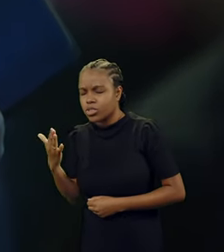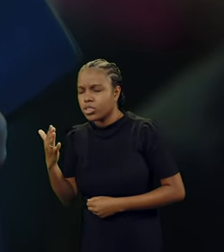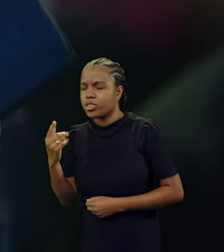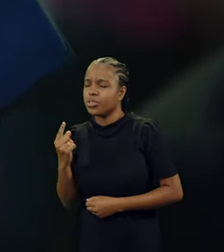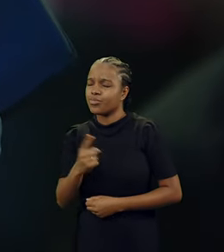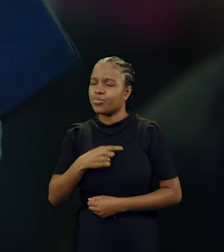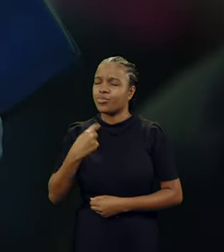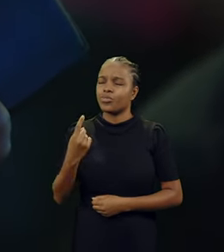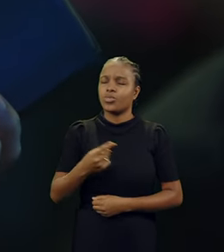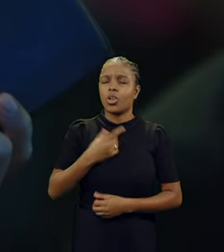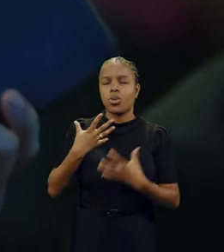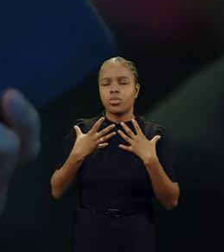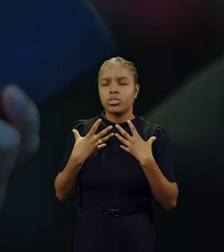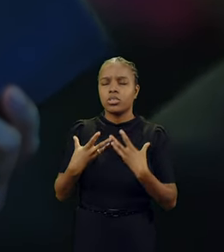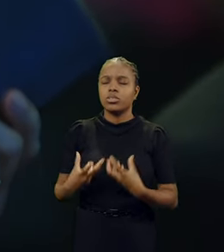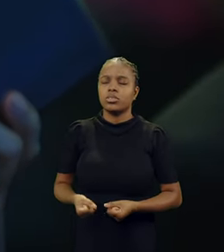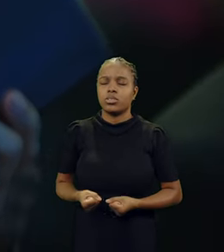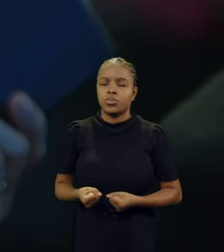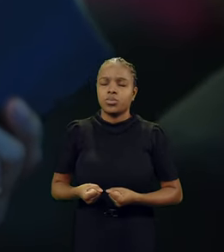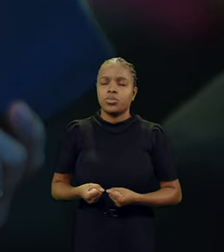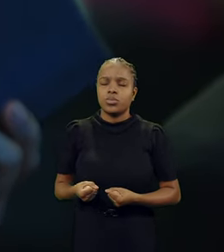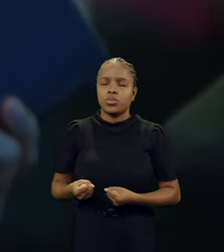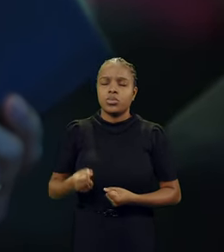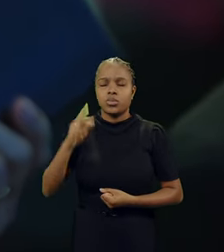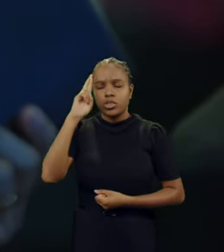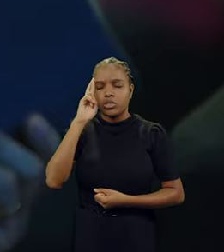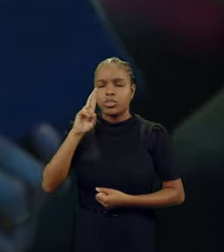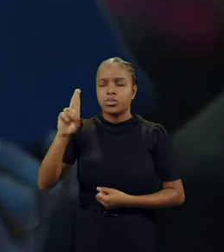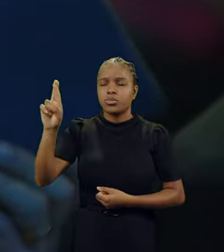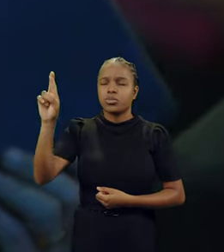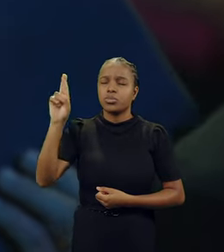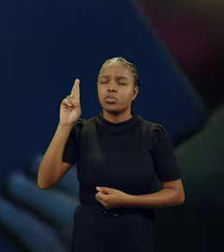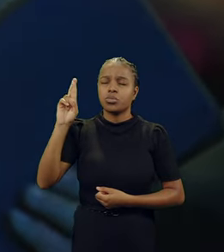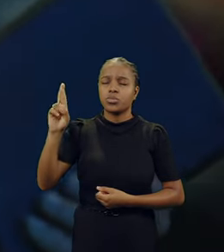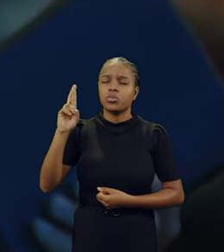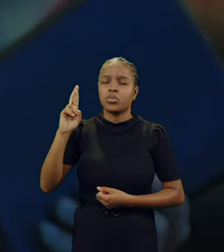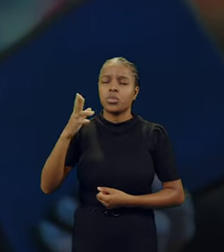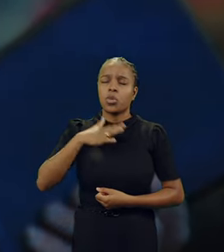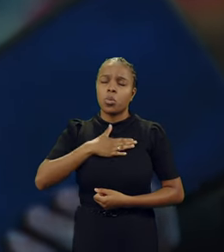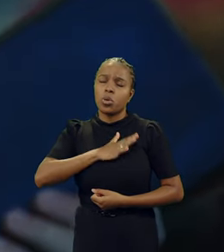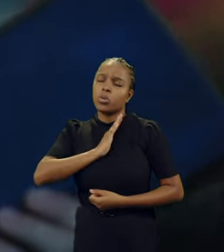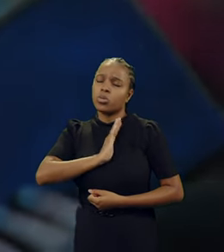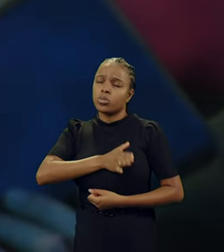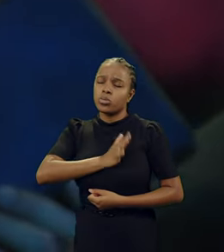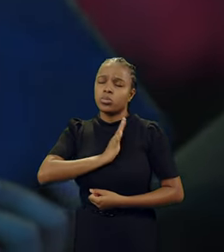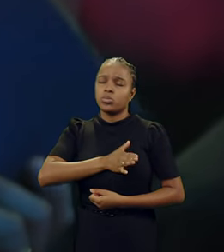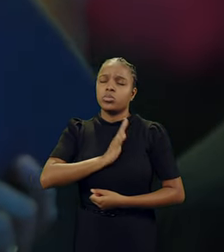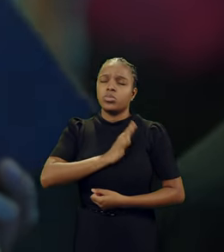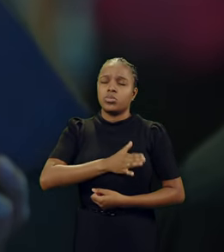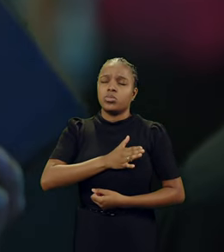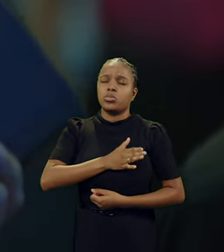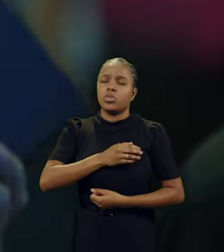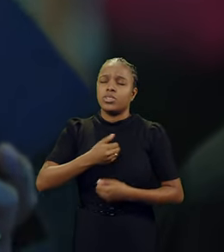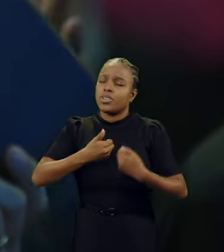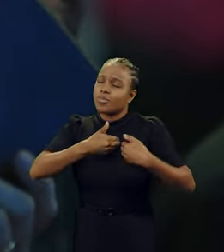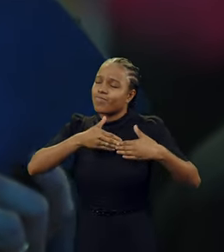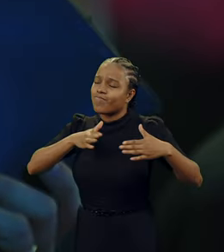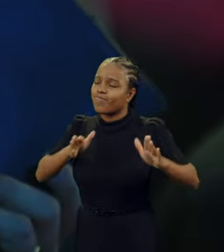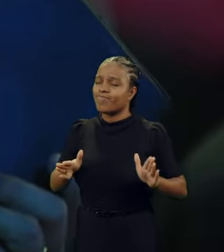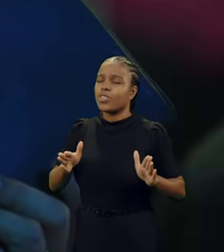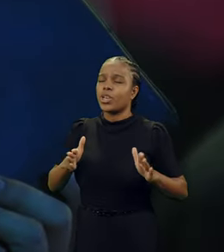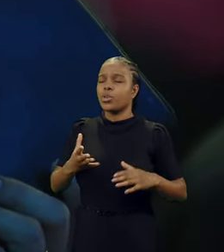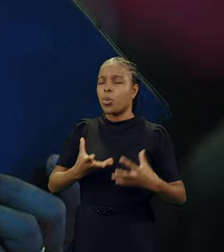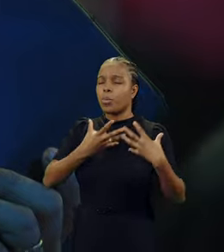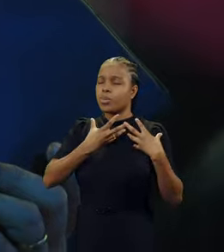nossa aceitação, Senhor. O meu coração está aberto